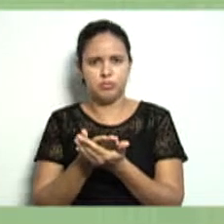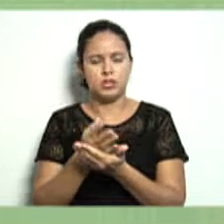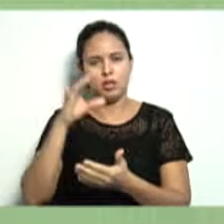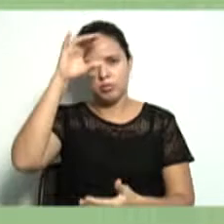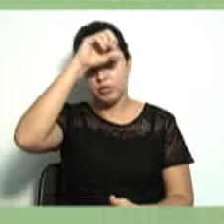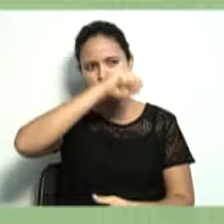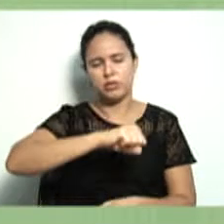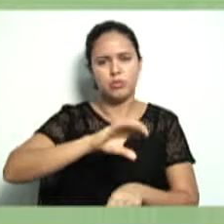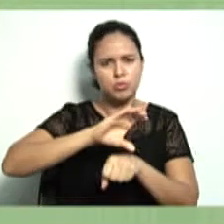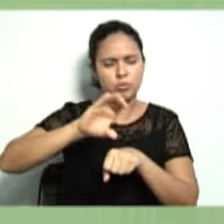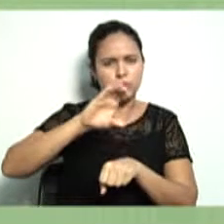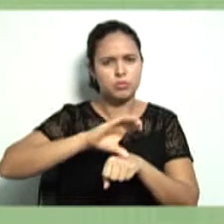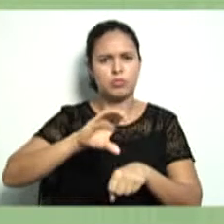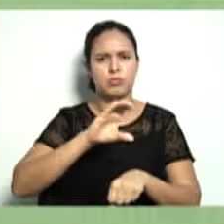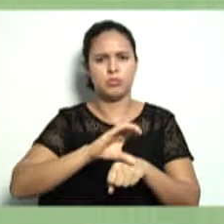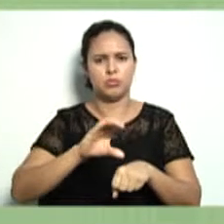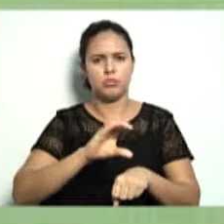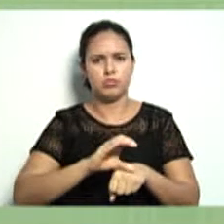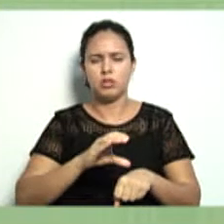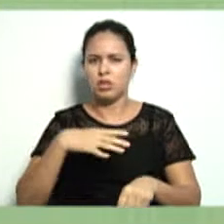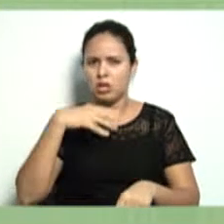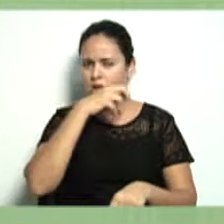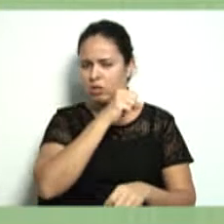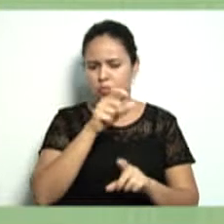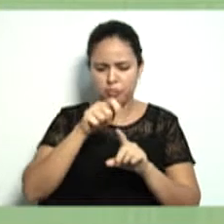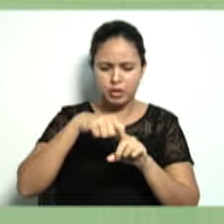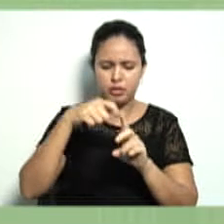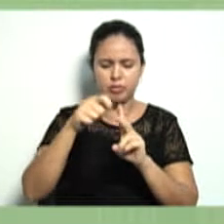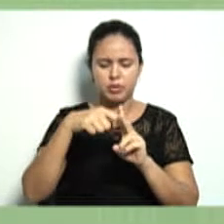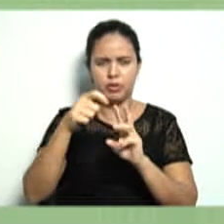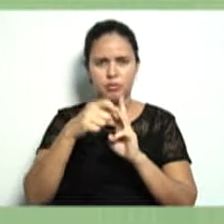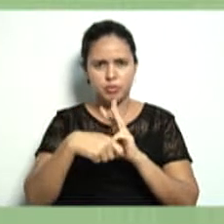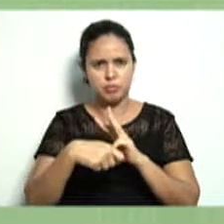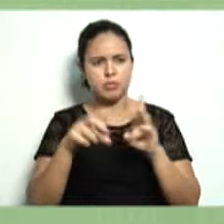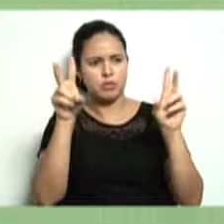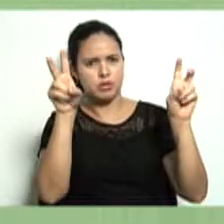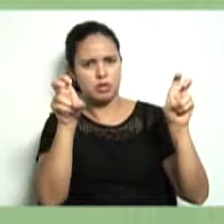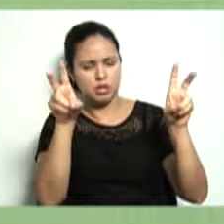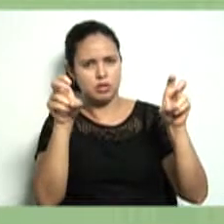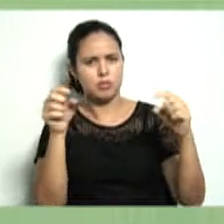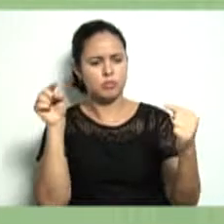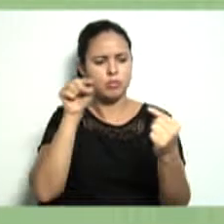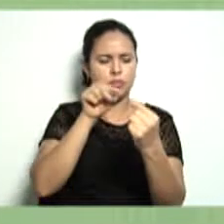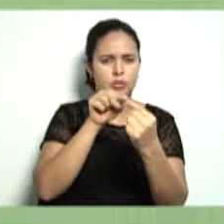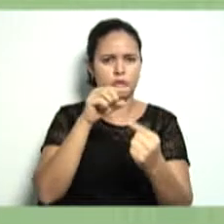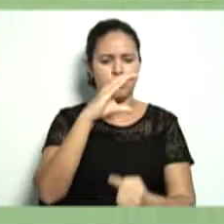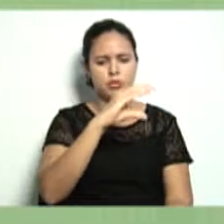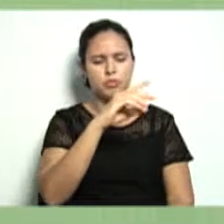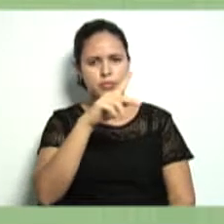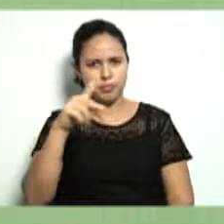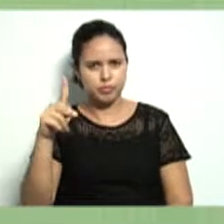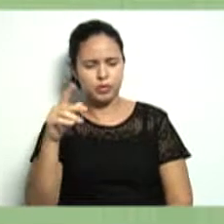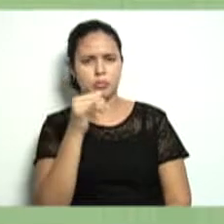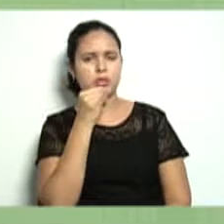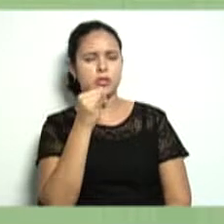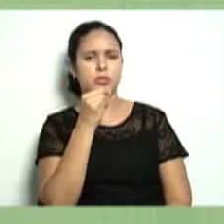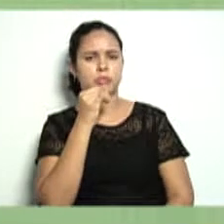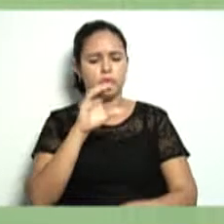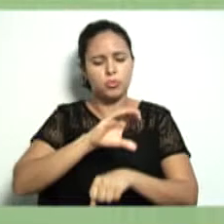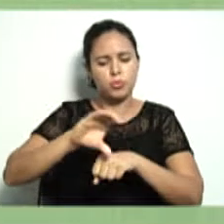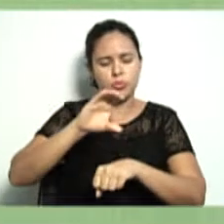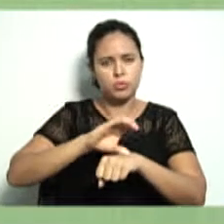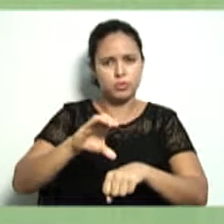fazer cursos de curta duração, com assuntos pontuais. Então, assim, por exemplo, vou fazer curso de